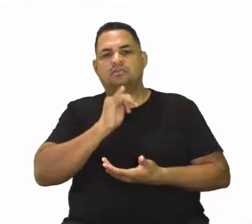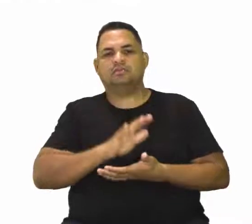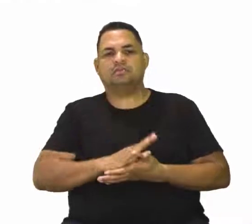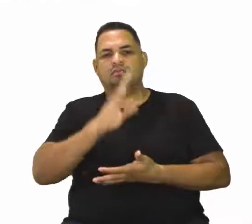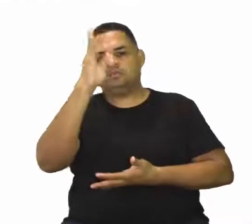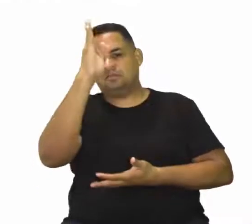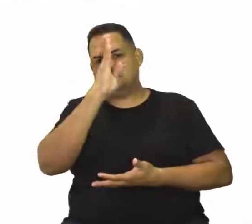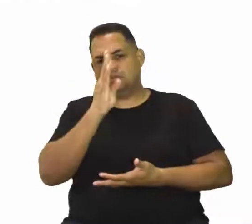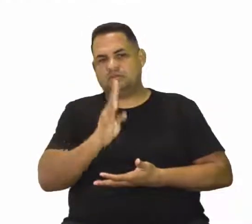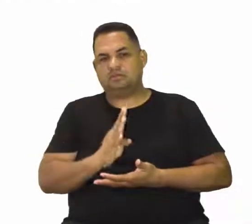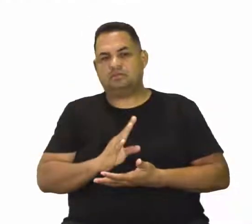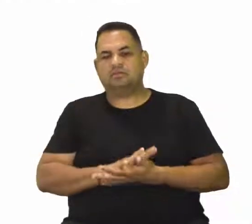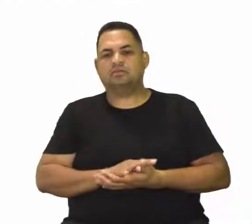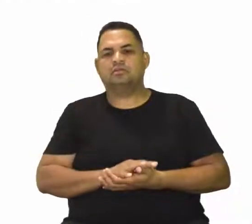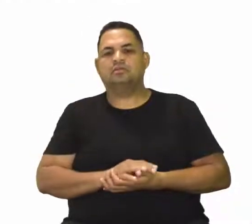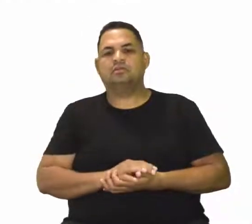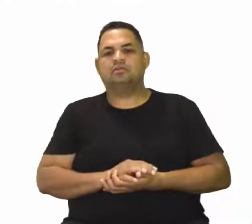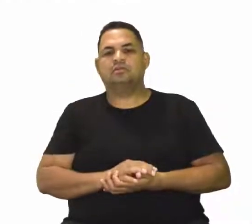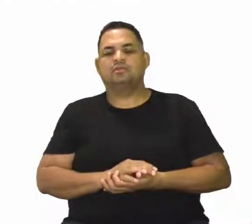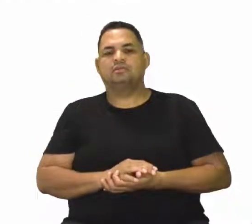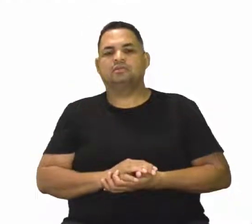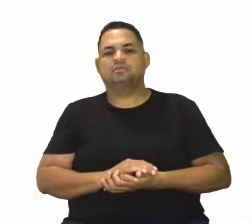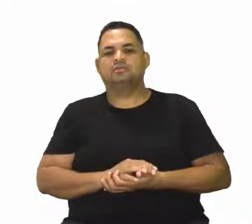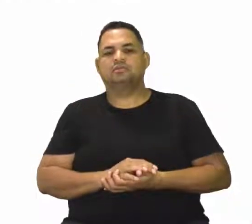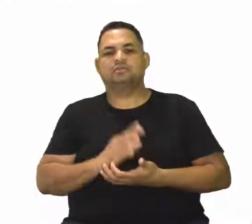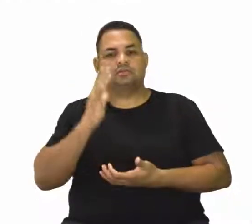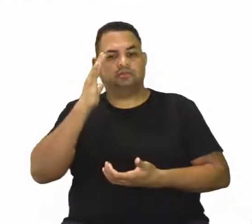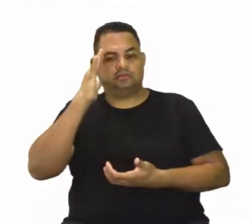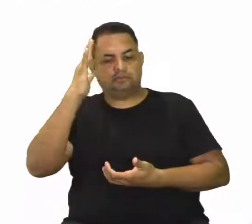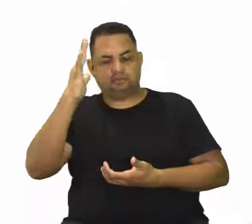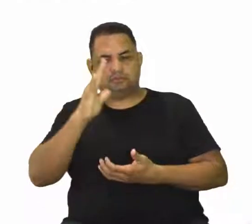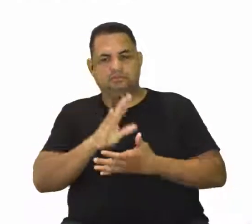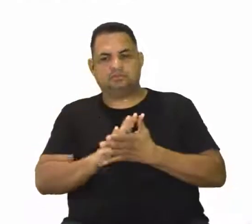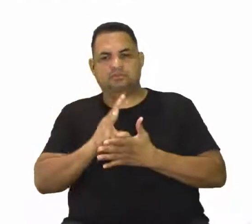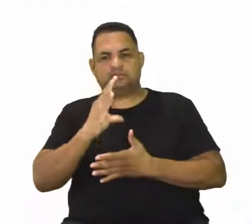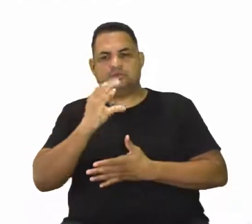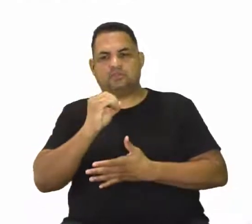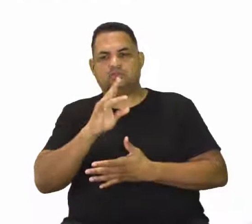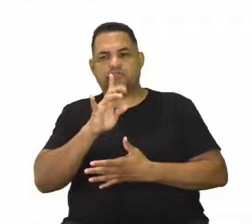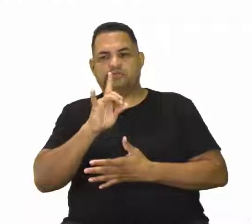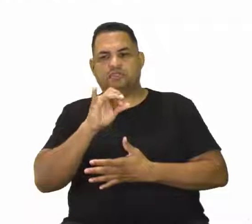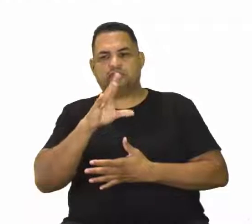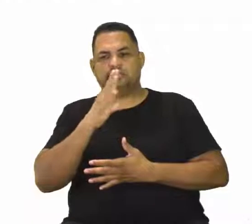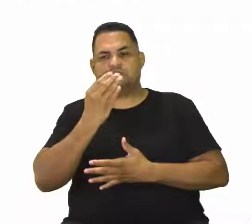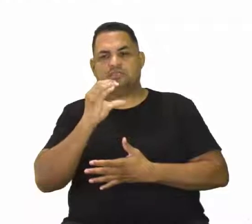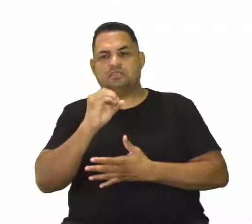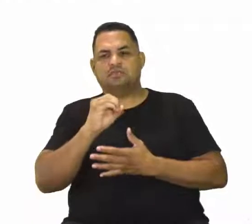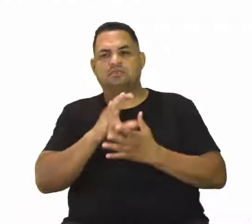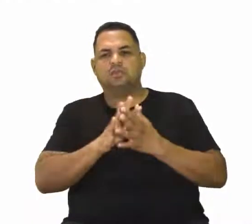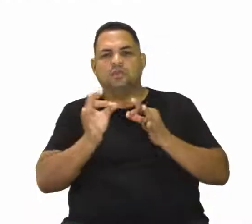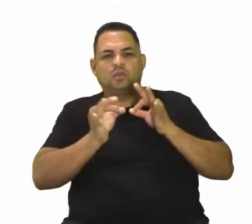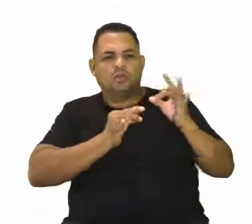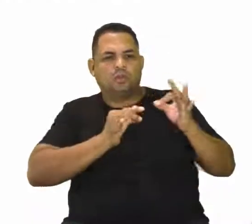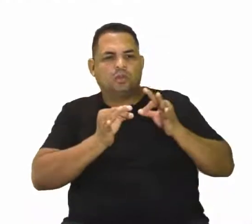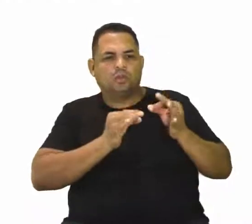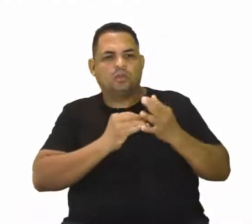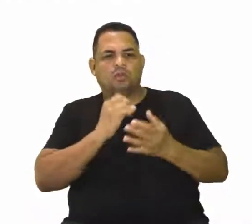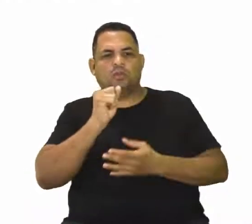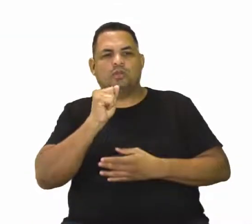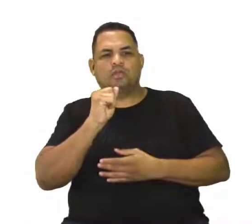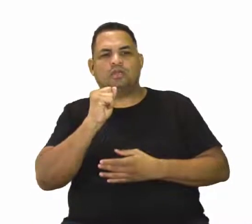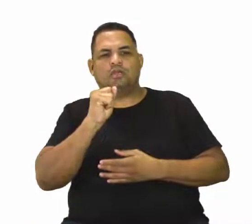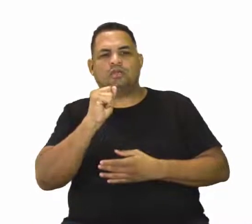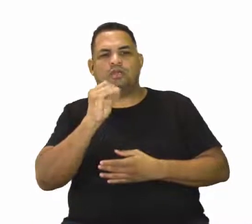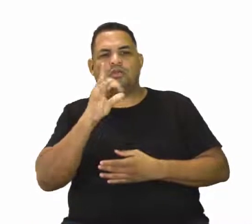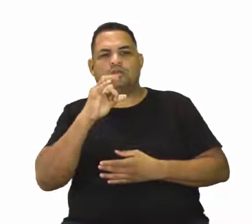do Brasil para uma dessas teorias da conspiração que seria o